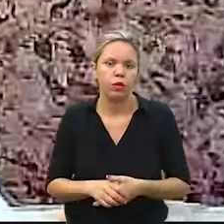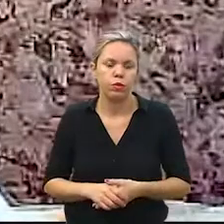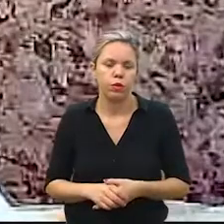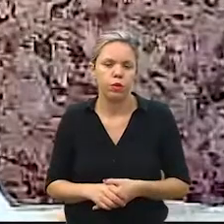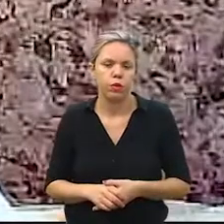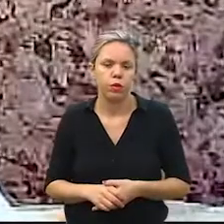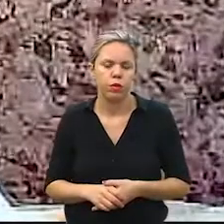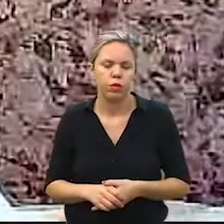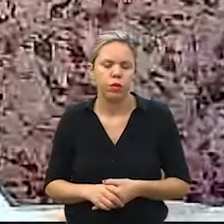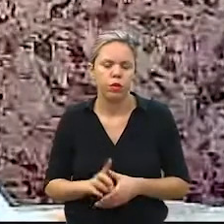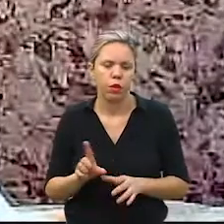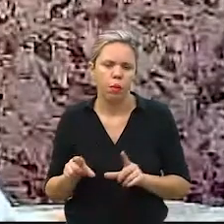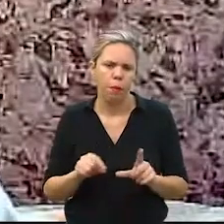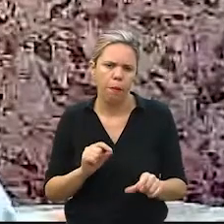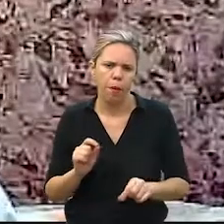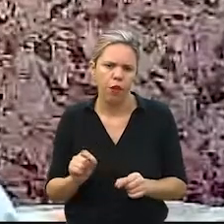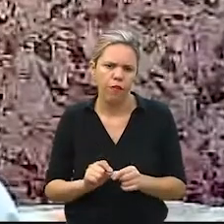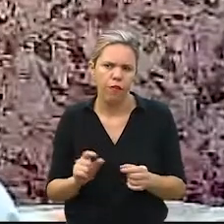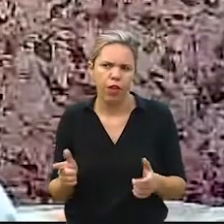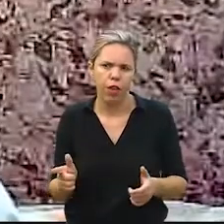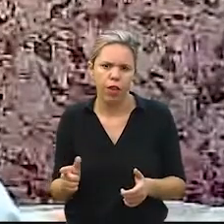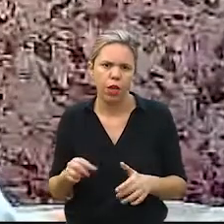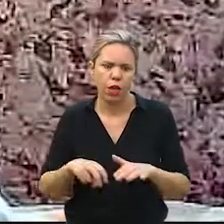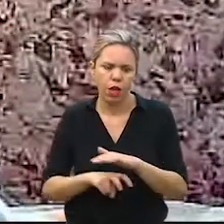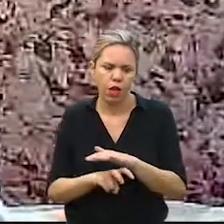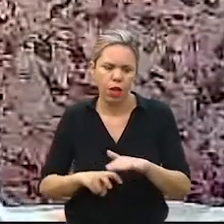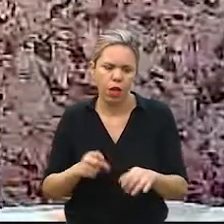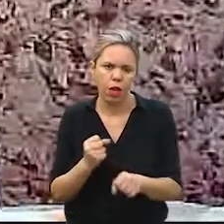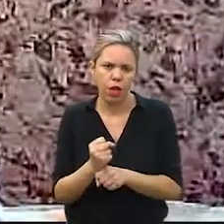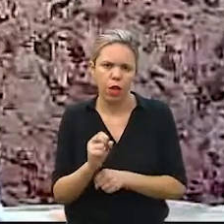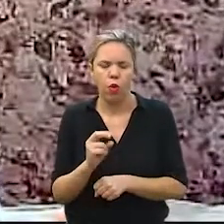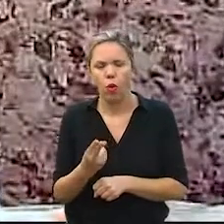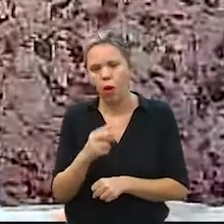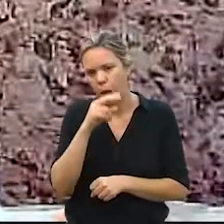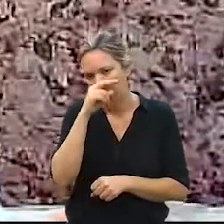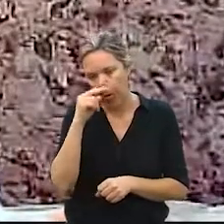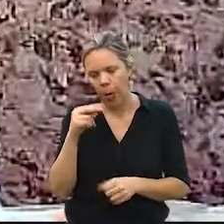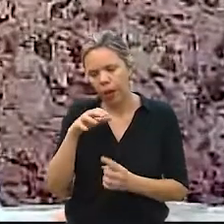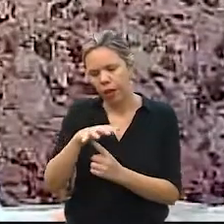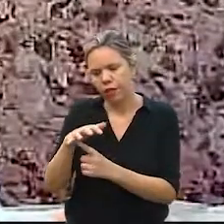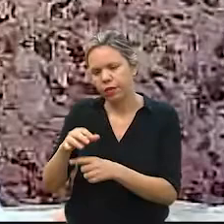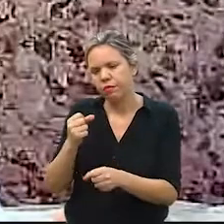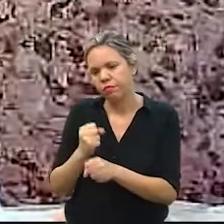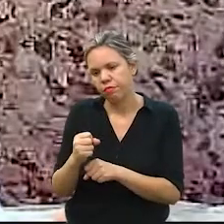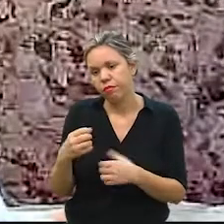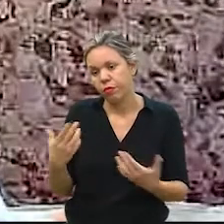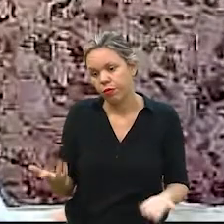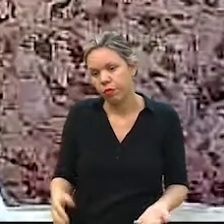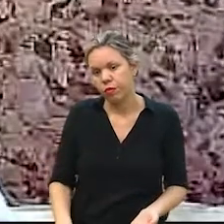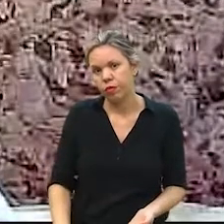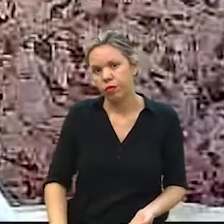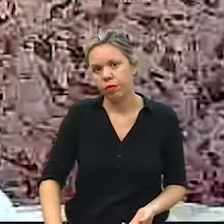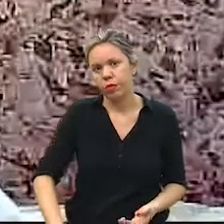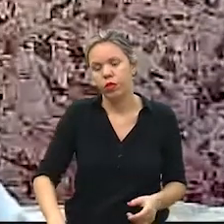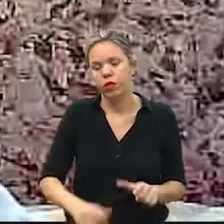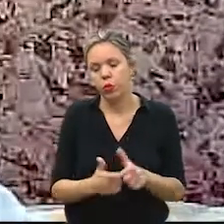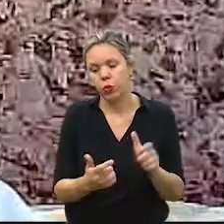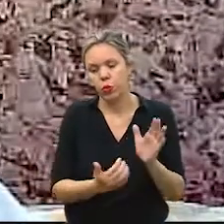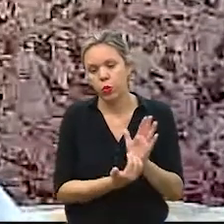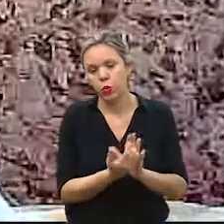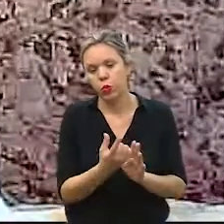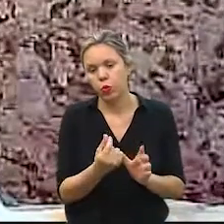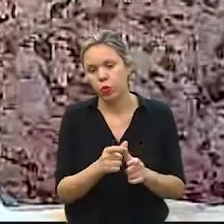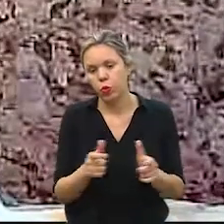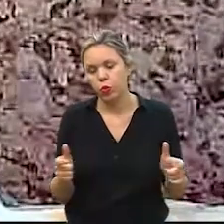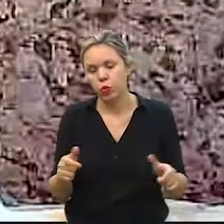pode decidir, eu vou fazer uma creche, ou vou fazer uma praça, ou vamos aumentar o subsídio